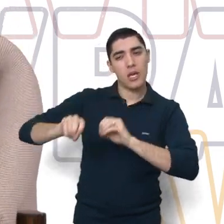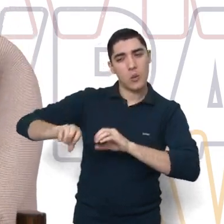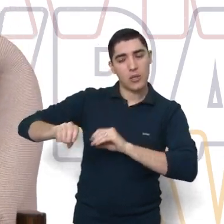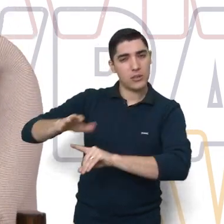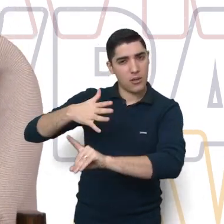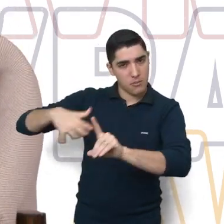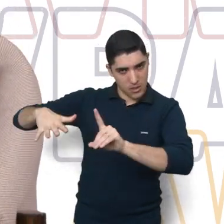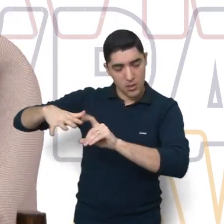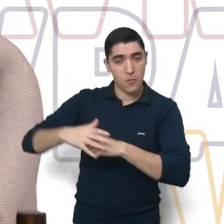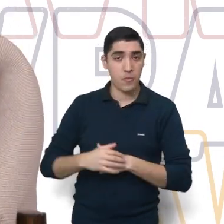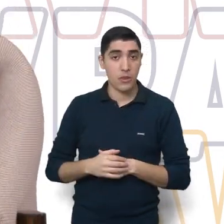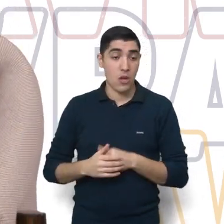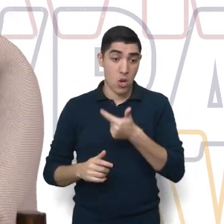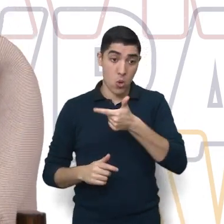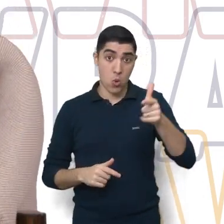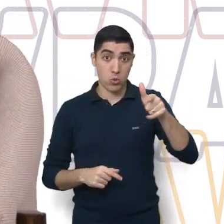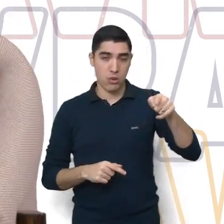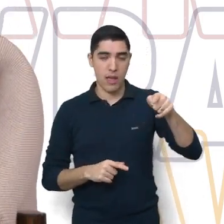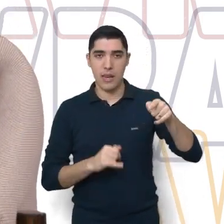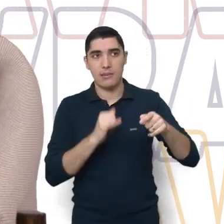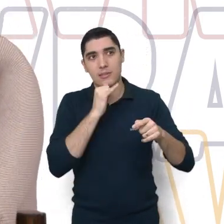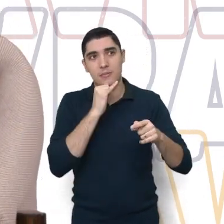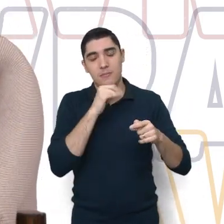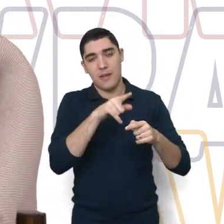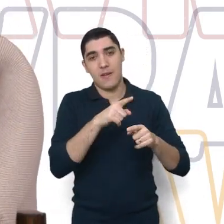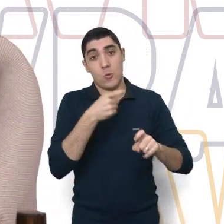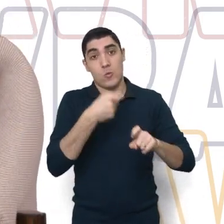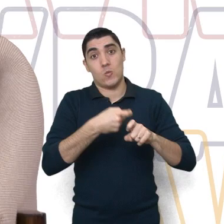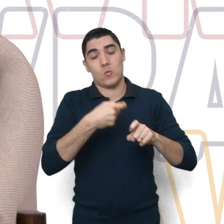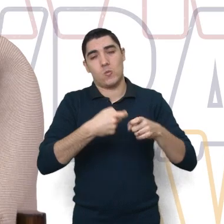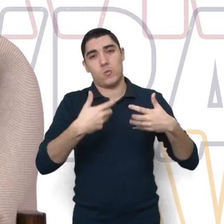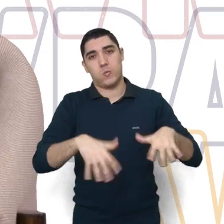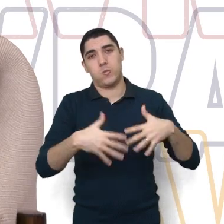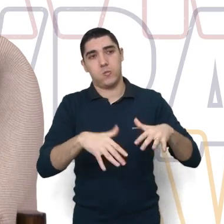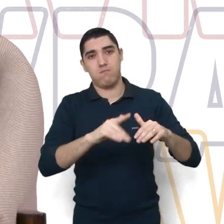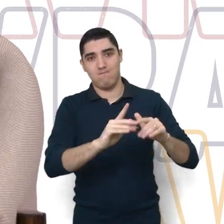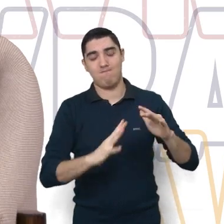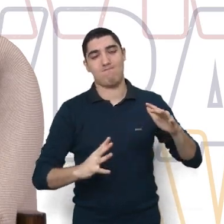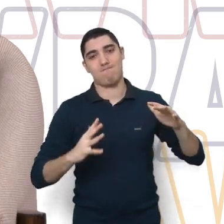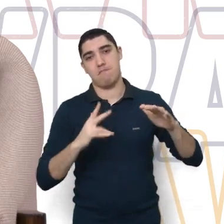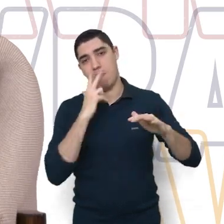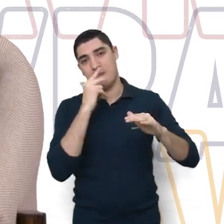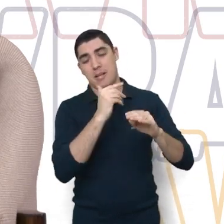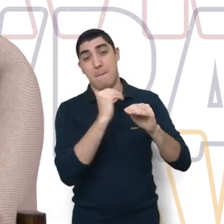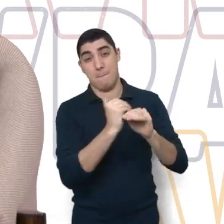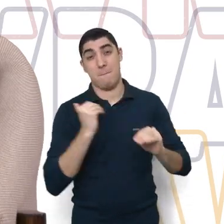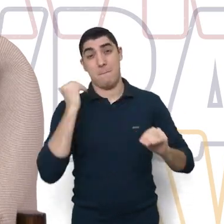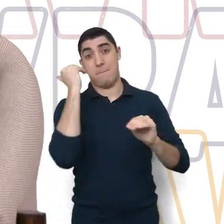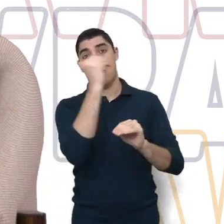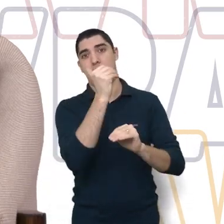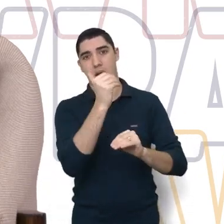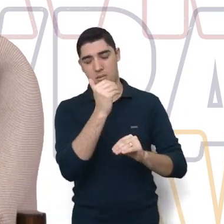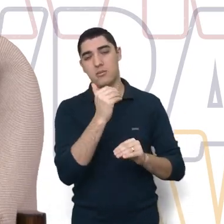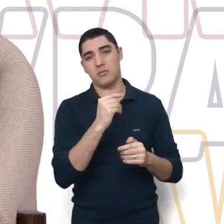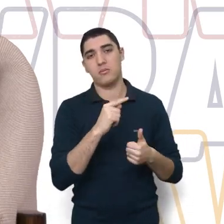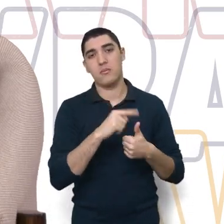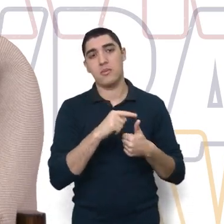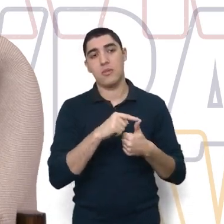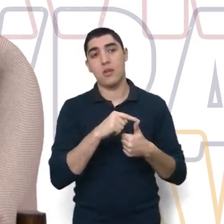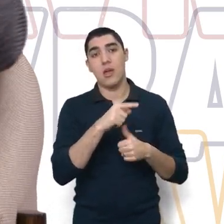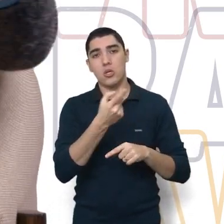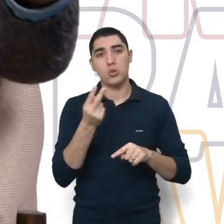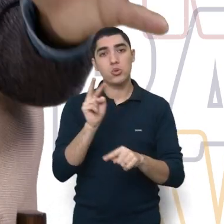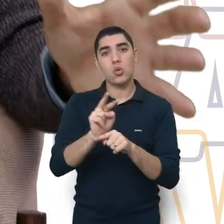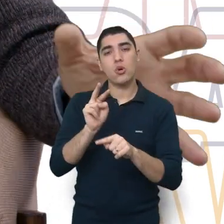as mais radicais né a gente tem hoje né organizações da sociedade civil que são radicais que defendem as questões